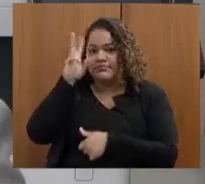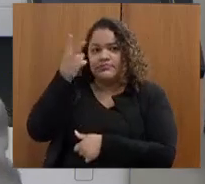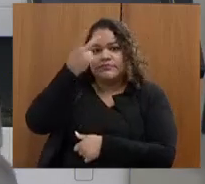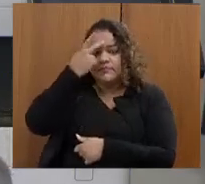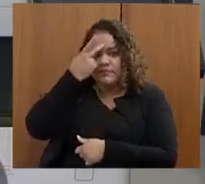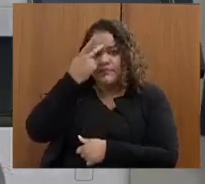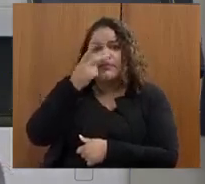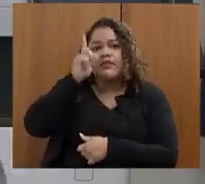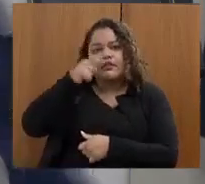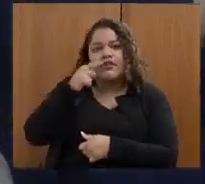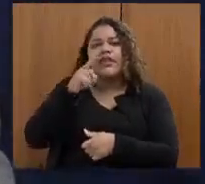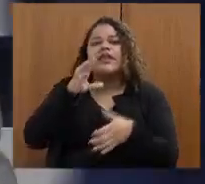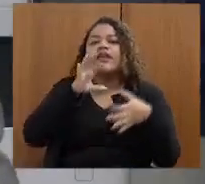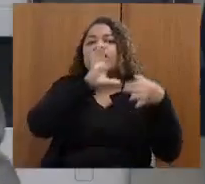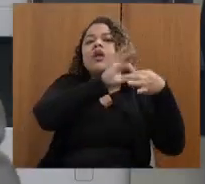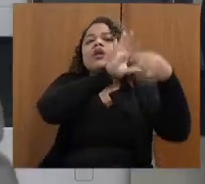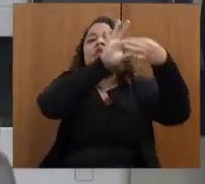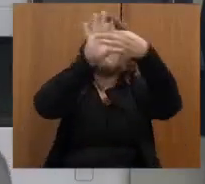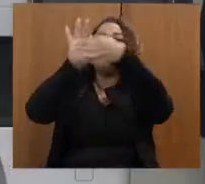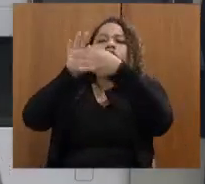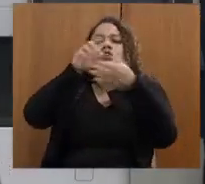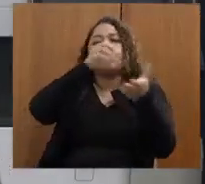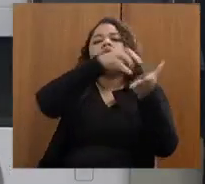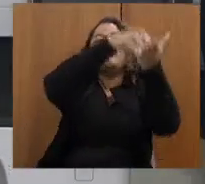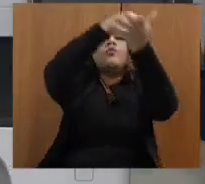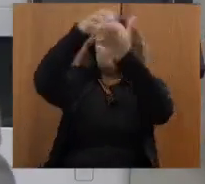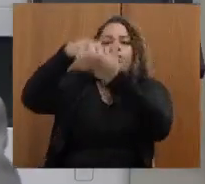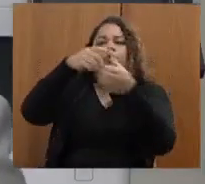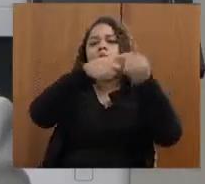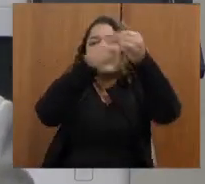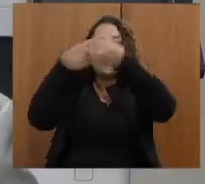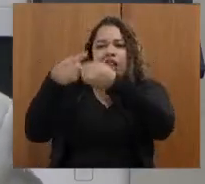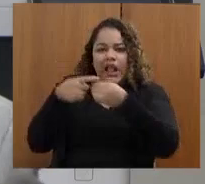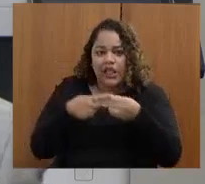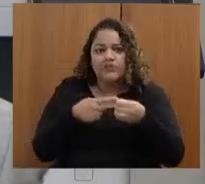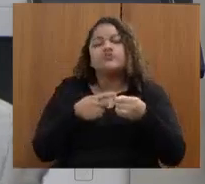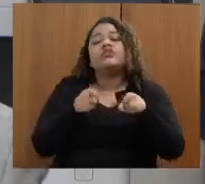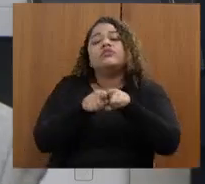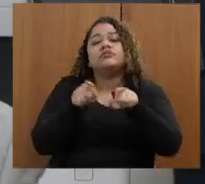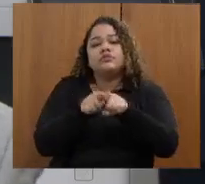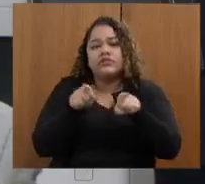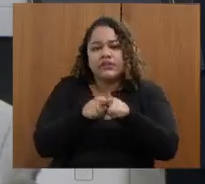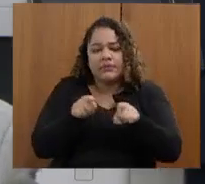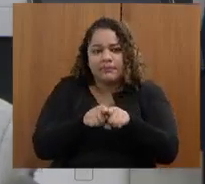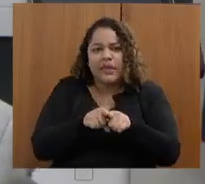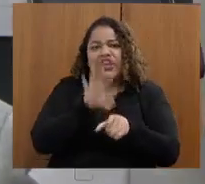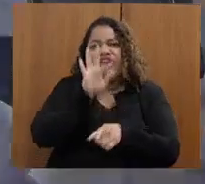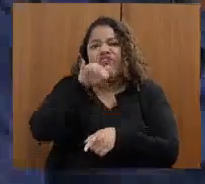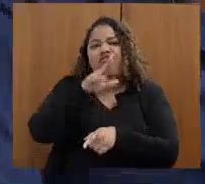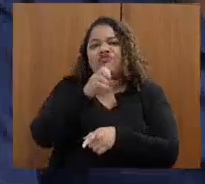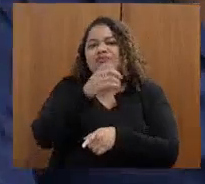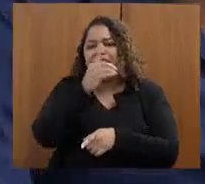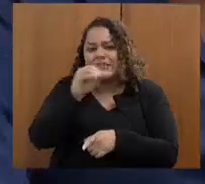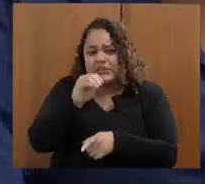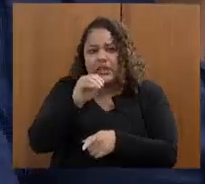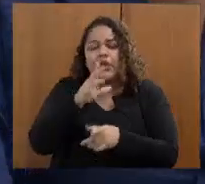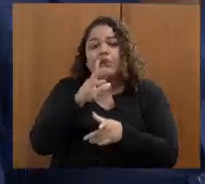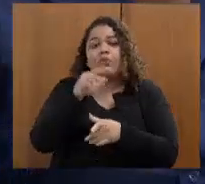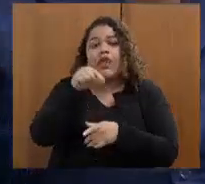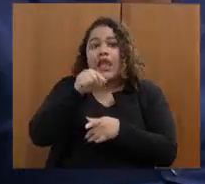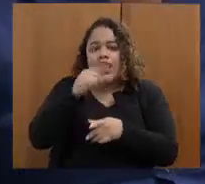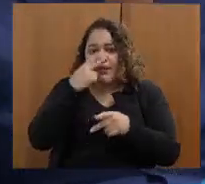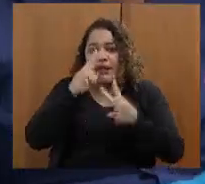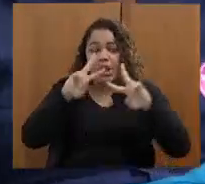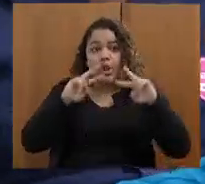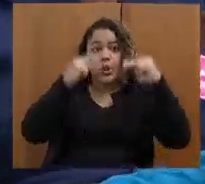do interior das Fundações mais do que dobrou de tamanho e infelizmente até hoje as estruturas não acompanharam